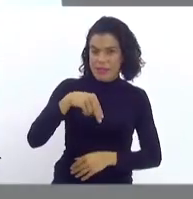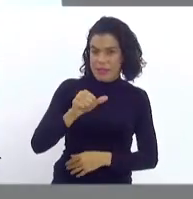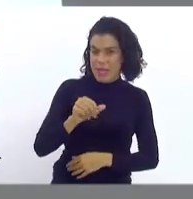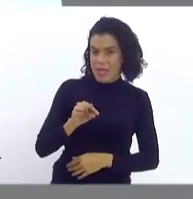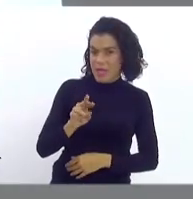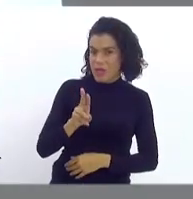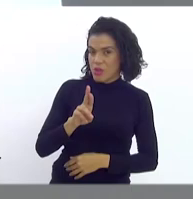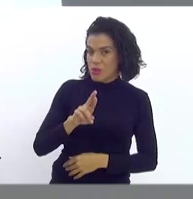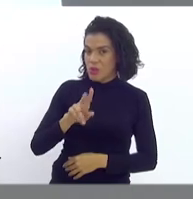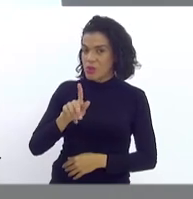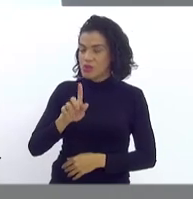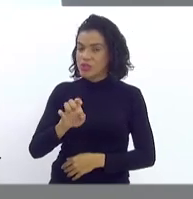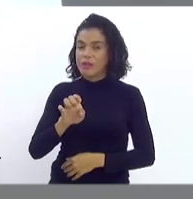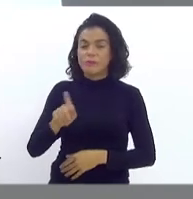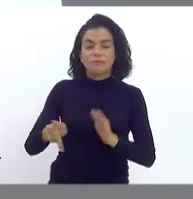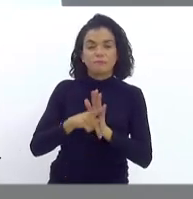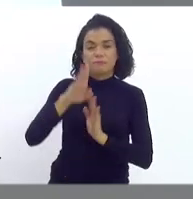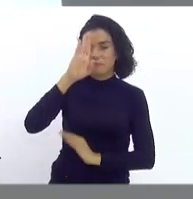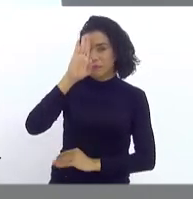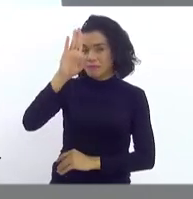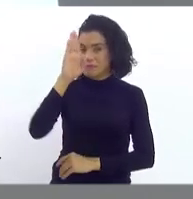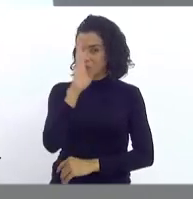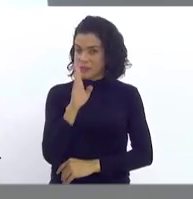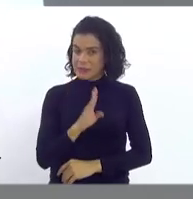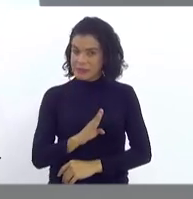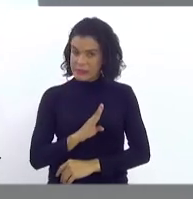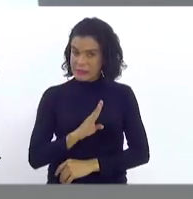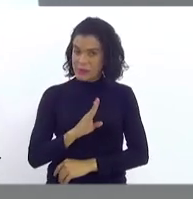e, principalmente, aqui no Rio de Janeiro, para a gente poder